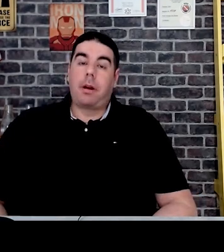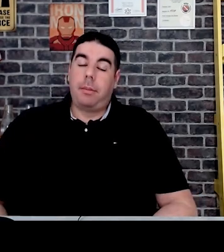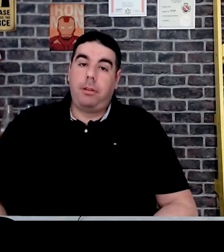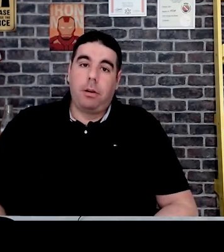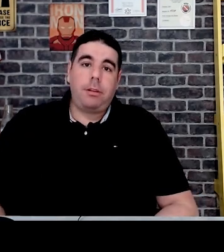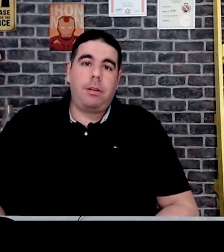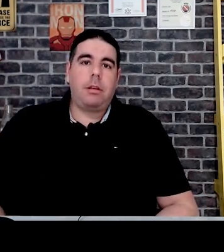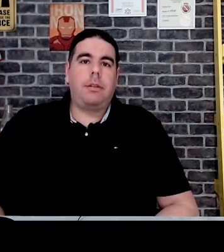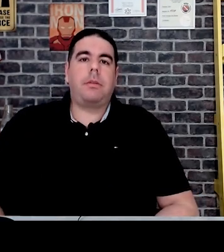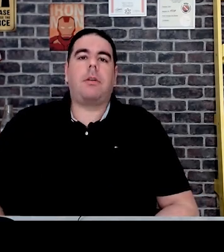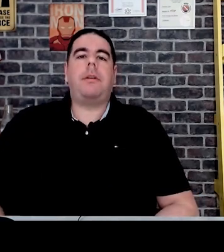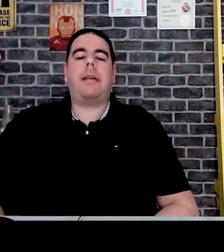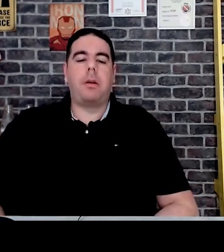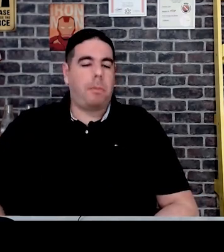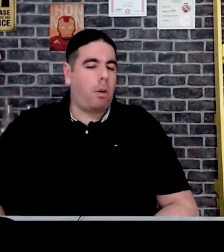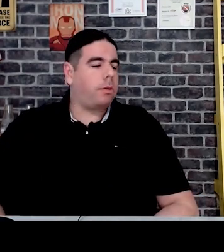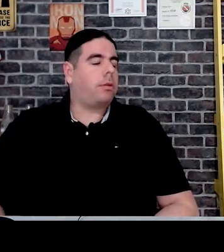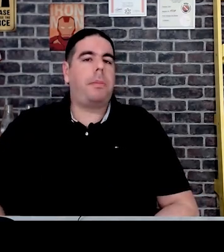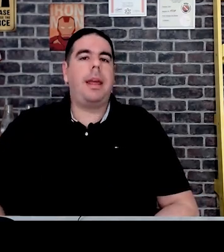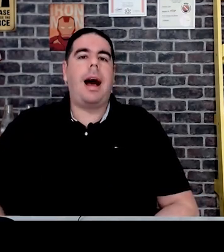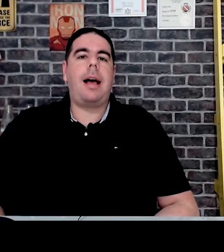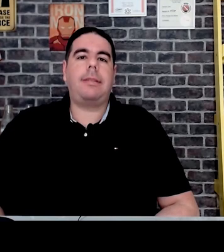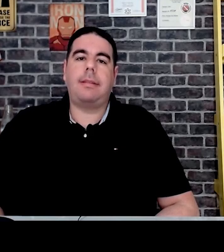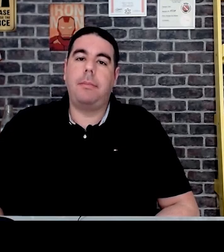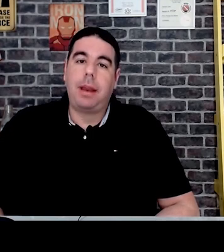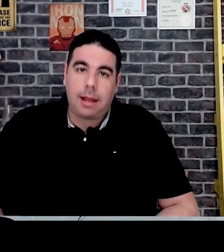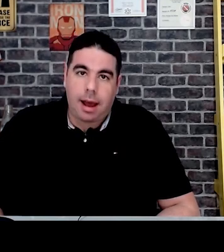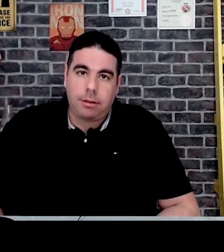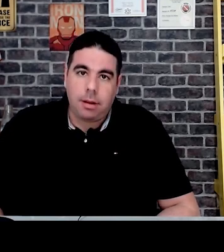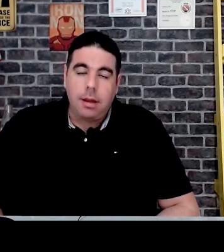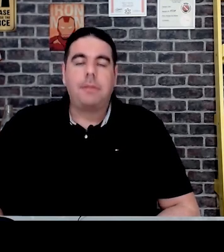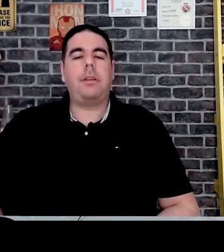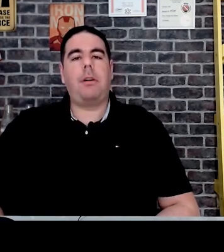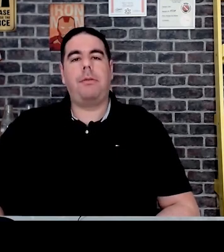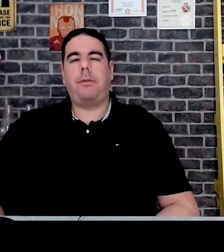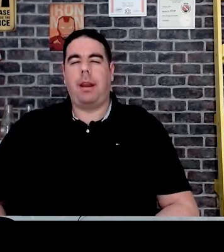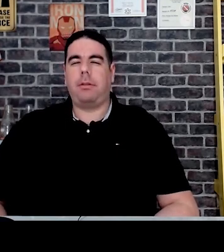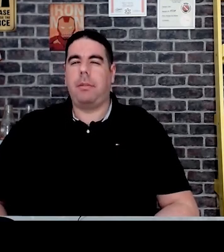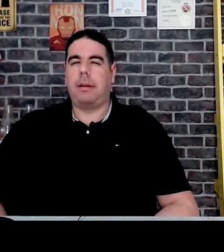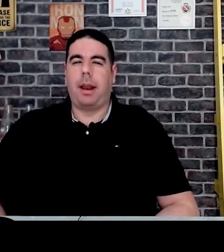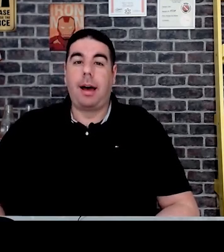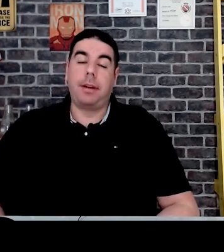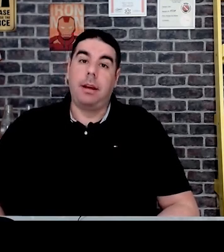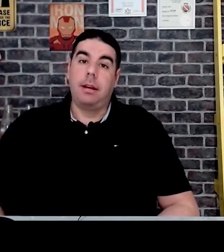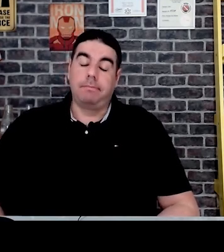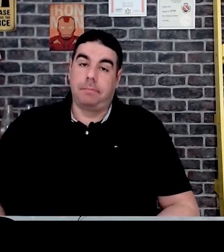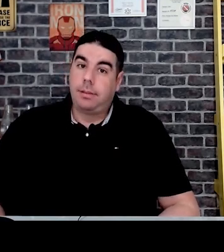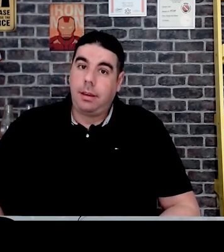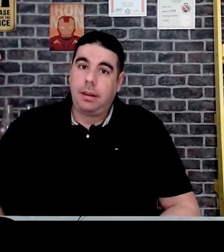No programa de hoje nós vamos conversar um pouco sobre acessibilidade. Você já ouviu falar sobre essa